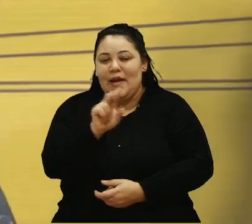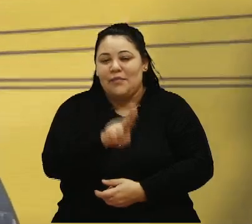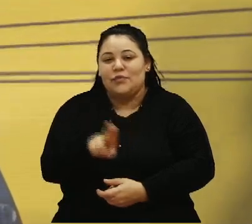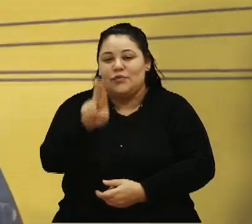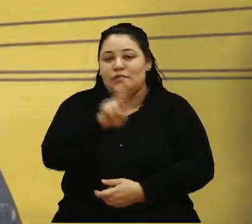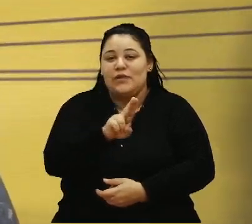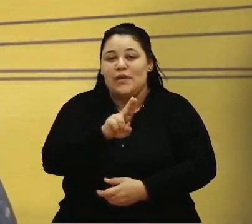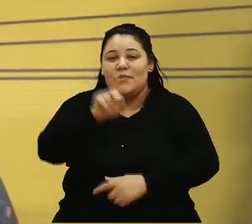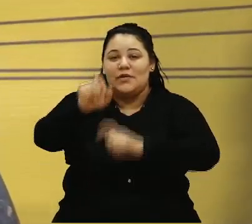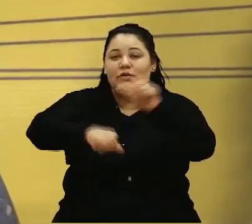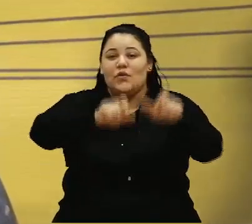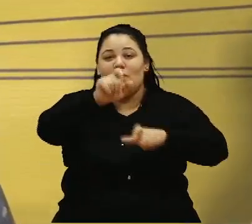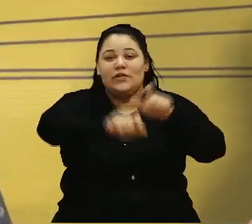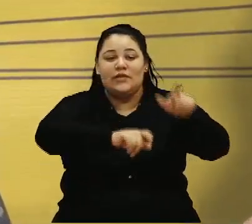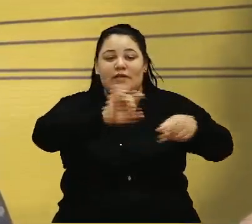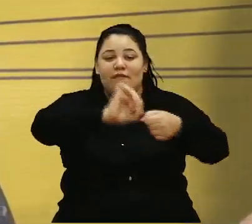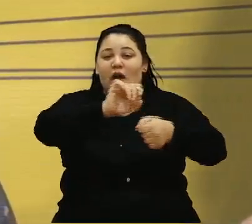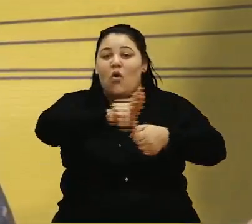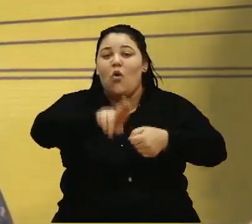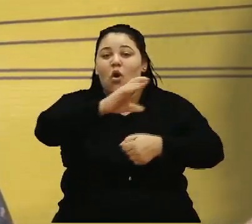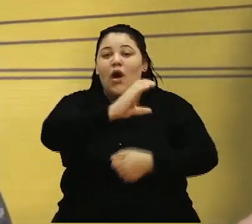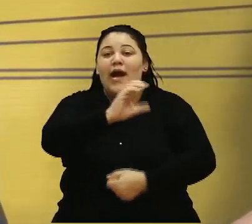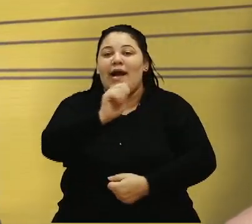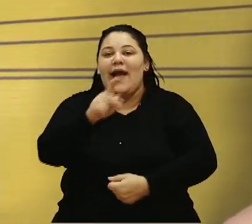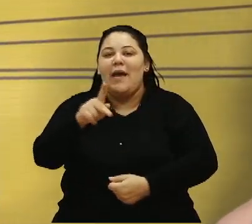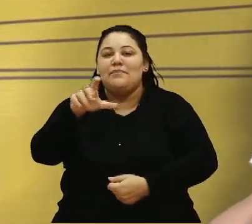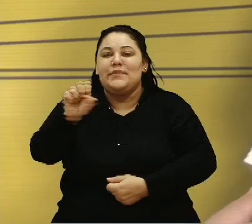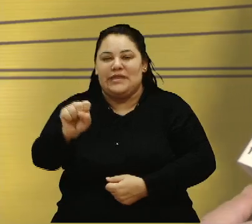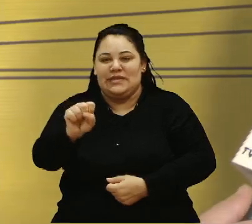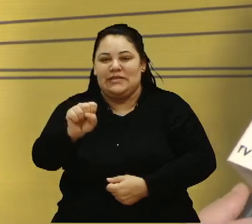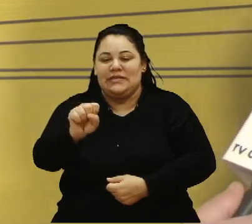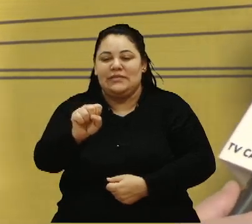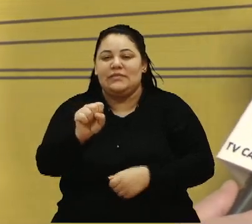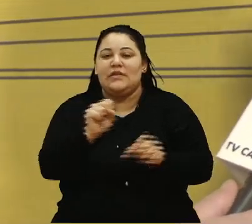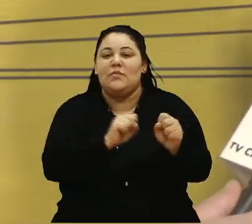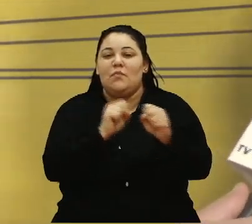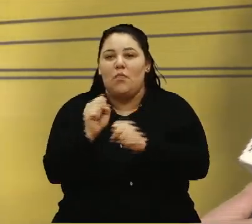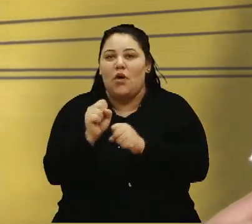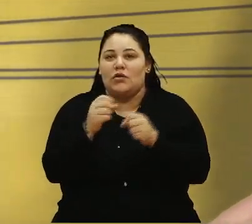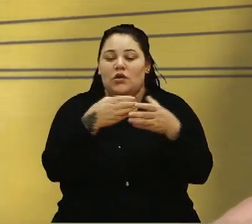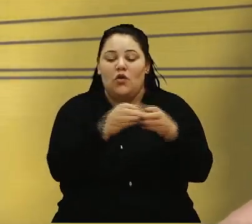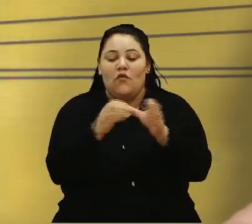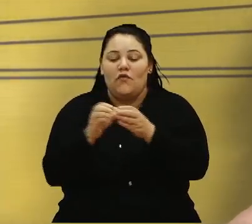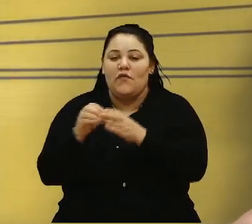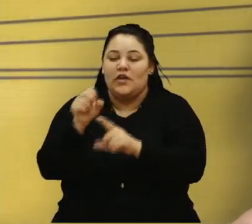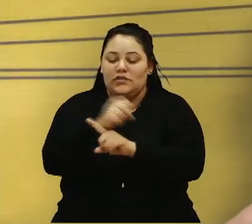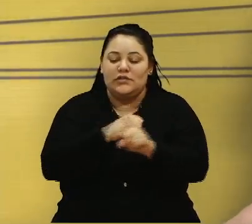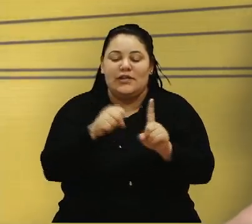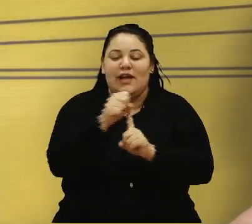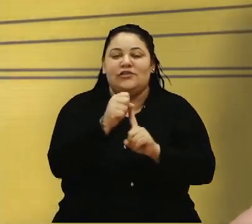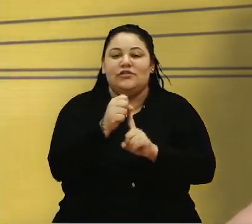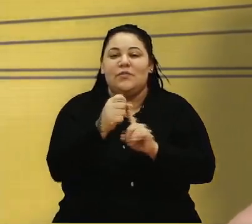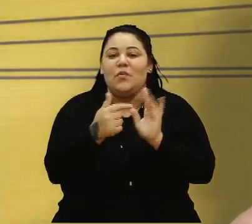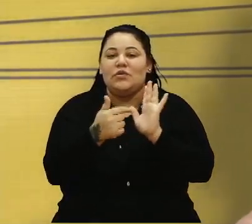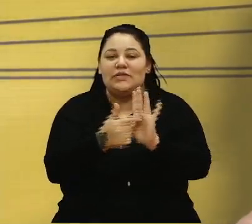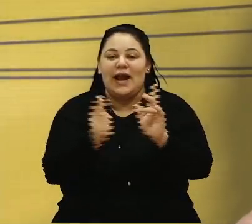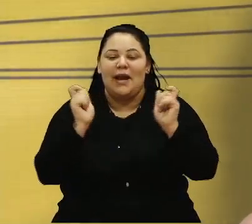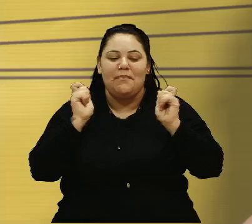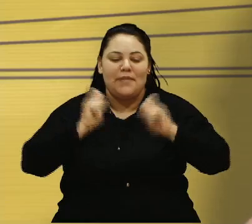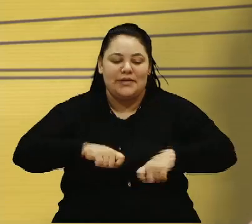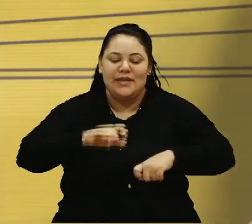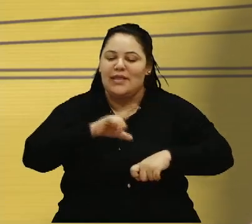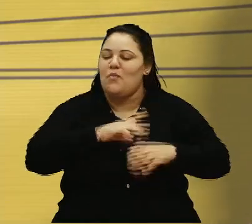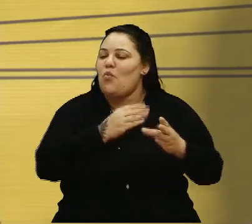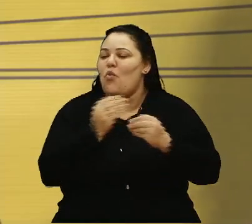CAPs, para que eles possam estar vivendo em sociedade, estar mostrando as suas potencialidades, que são muitas, que